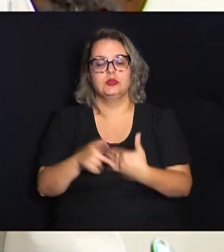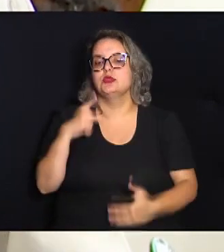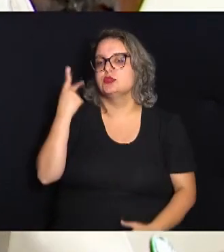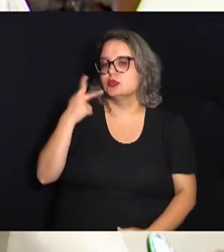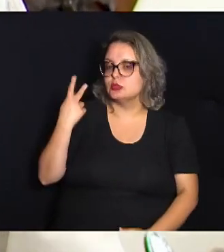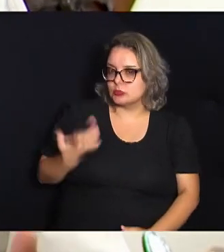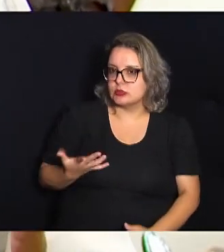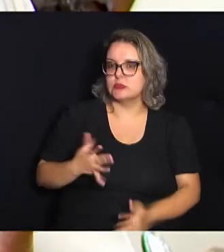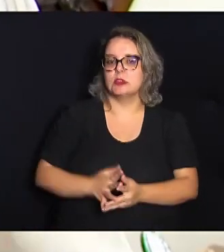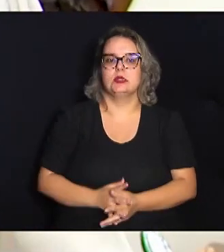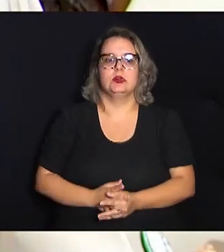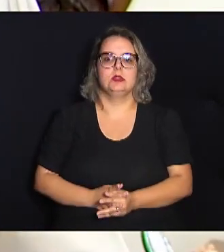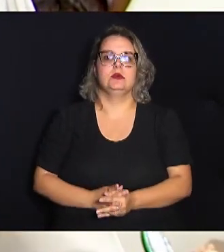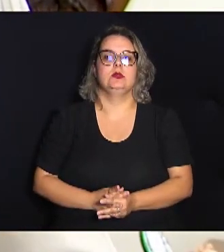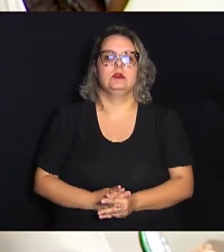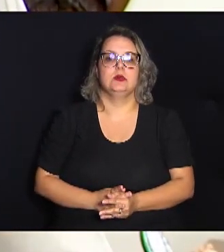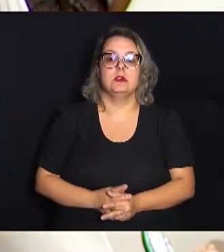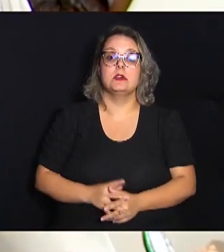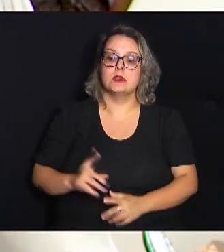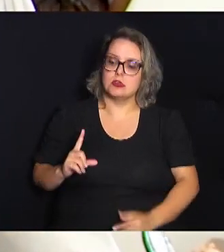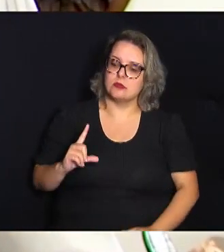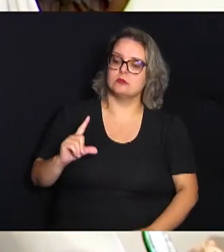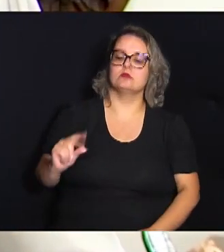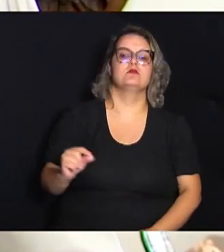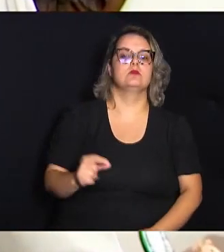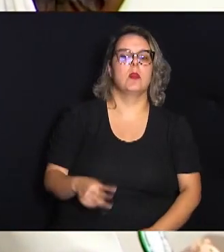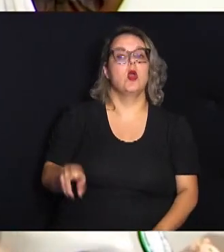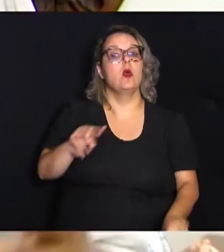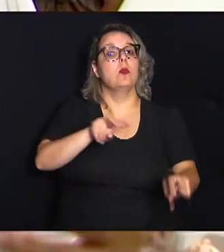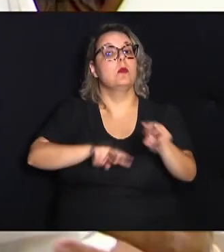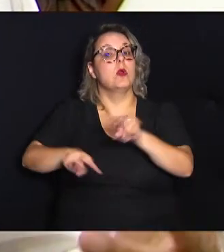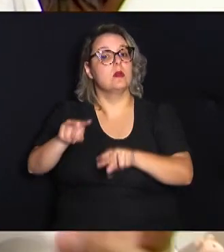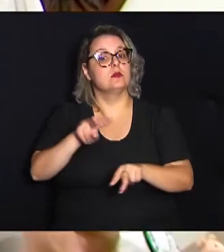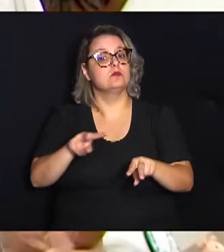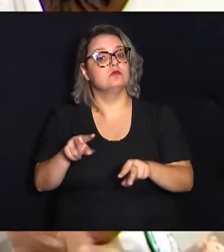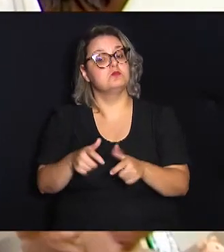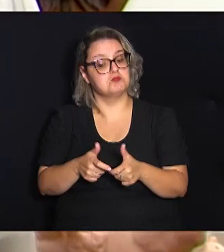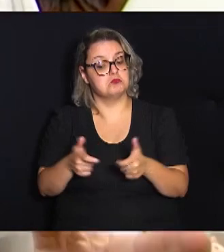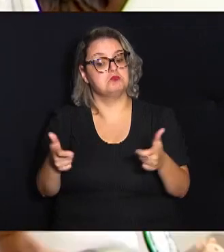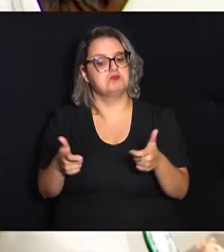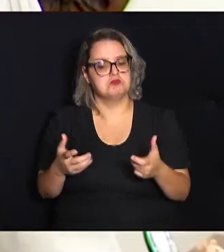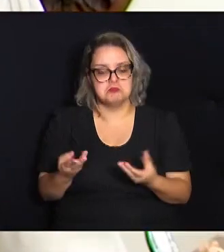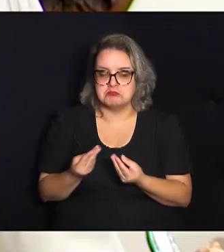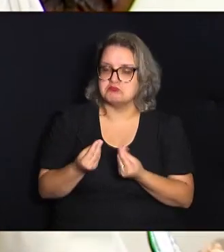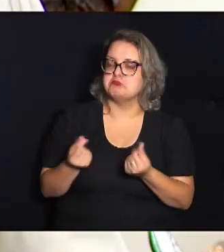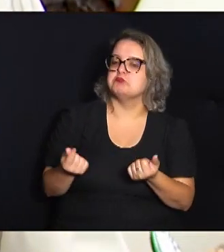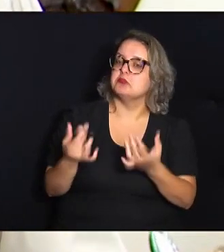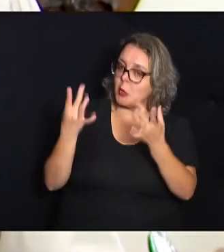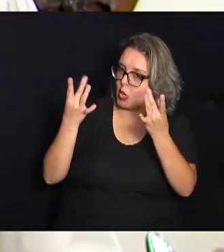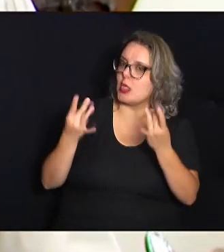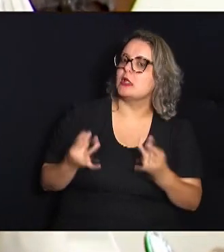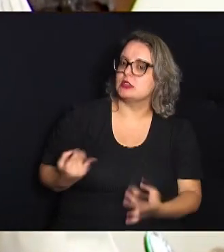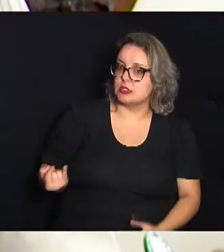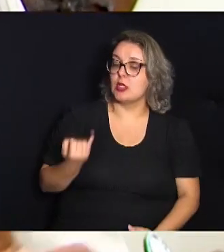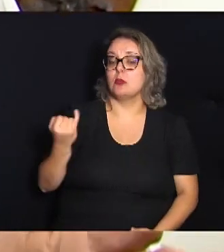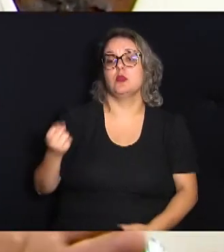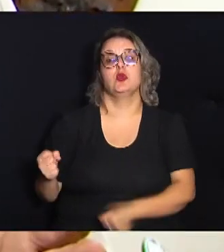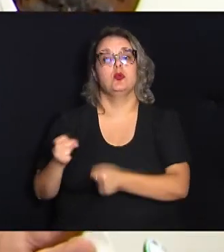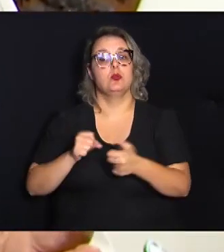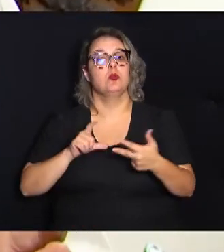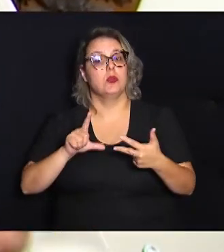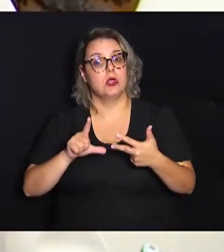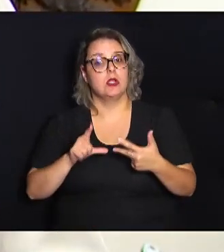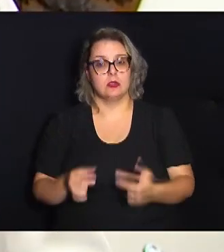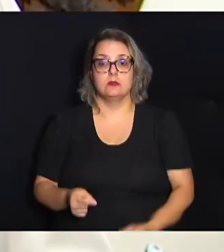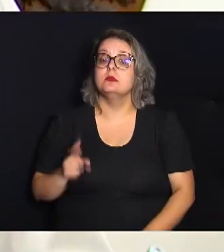vereadores. E eles saem daqui certamente com uma visão muito mais aprimorada da importância do Poder Legislativo. E